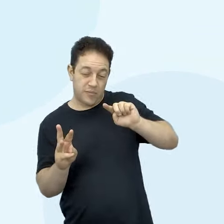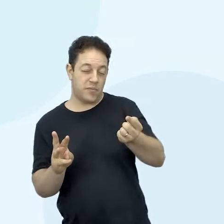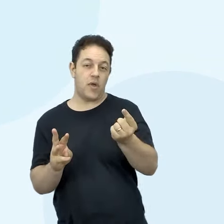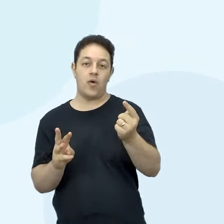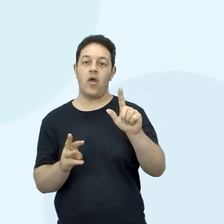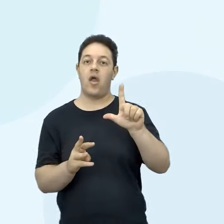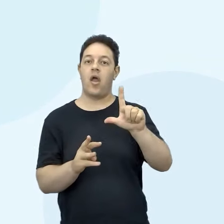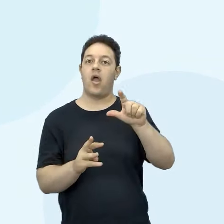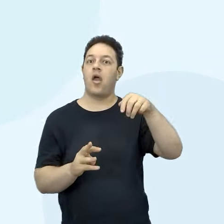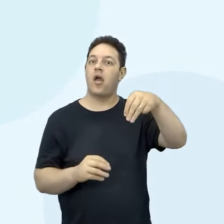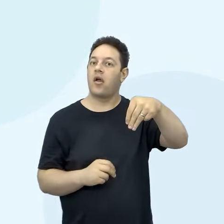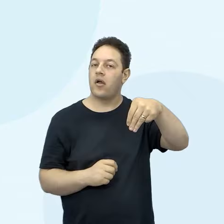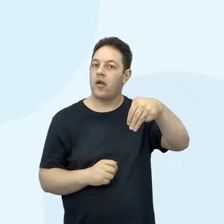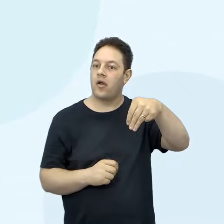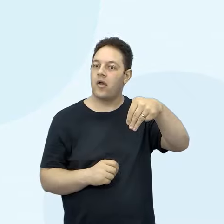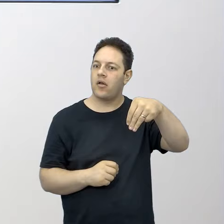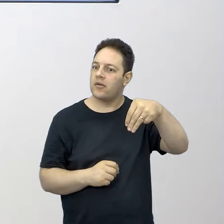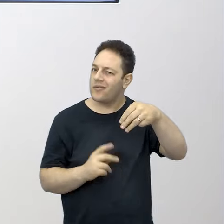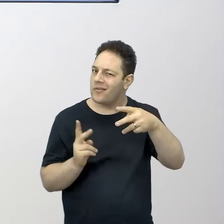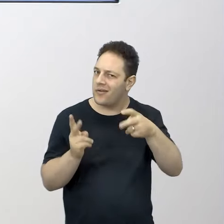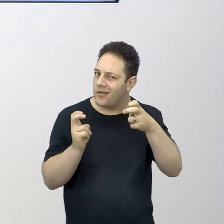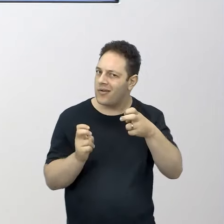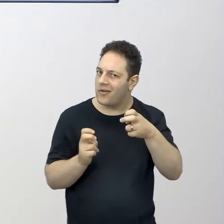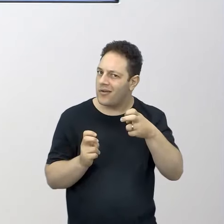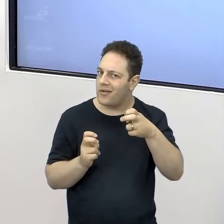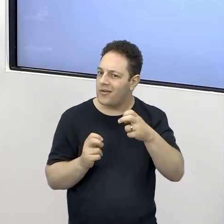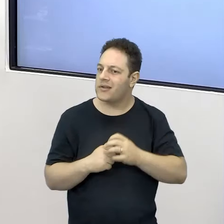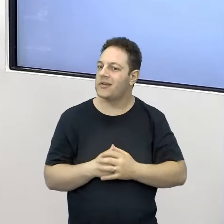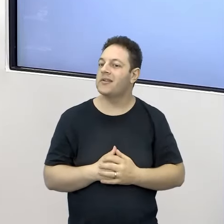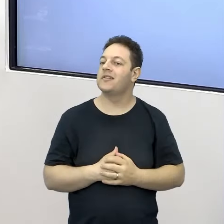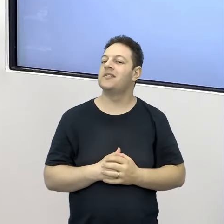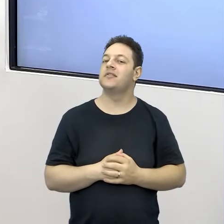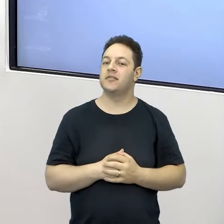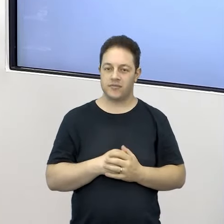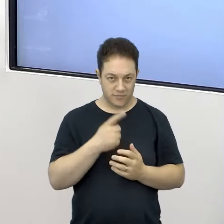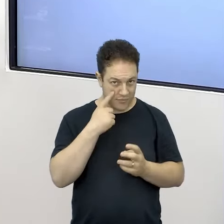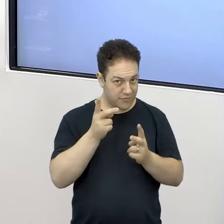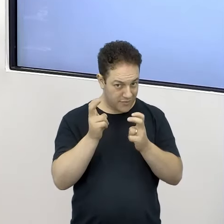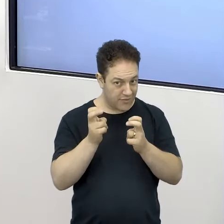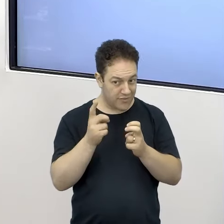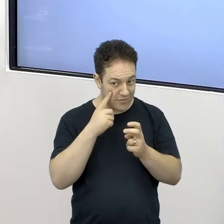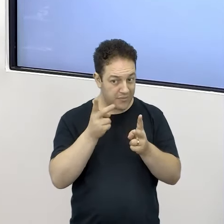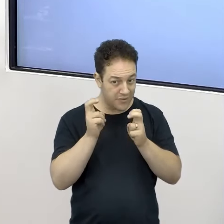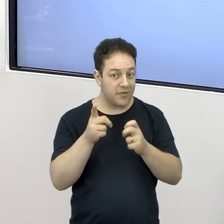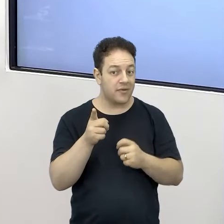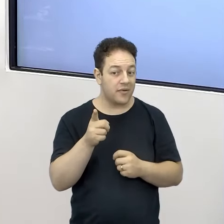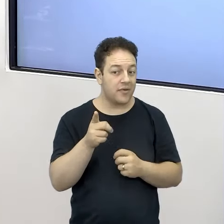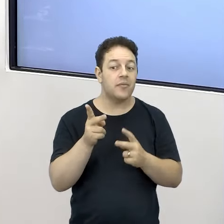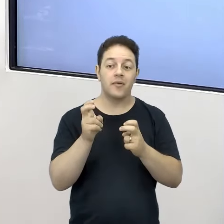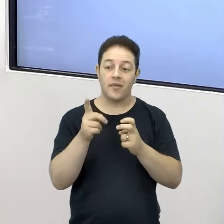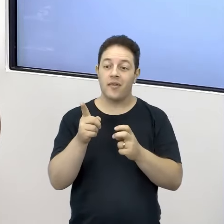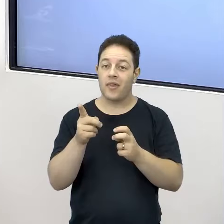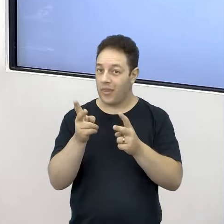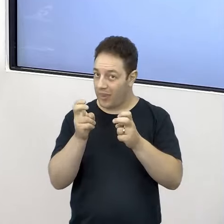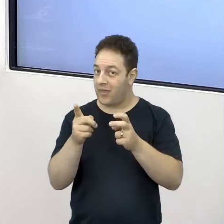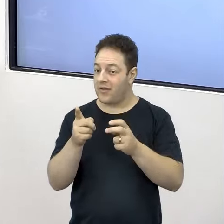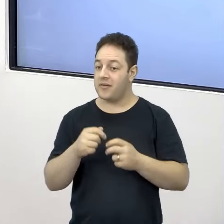3.000 lumes. Percebeu aí? Volta comigo aqui, ó. Percebeu? Percebeu? Percebeu? Olha só.